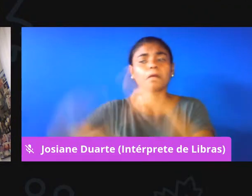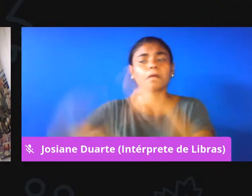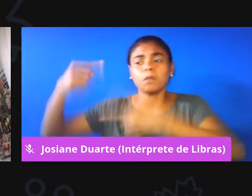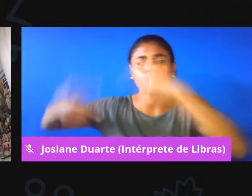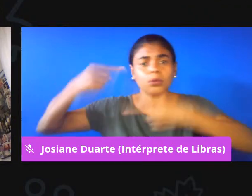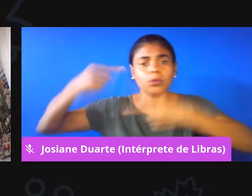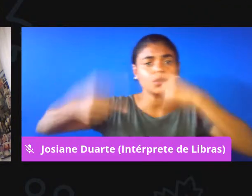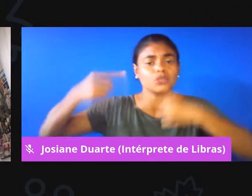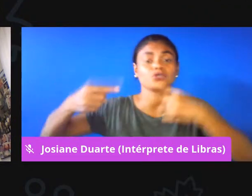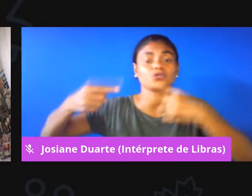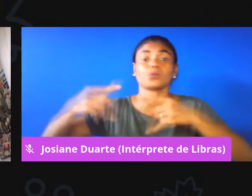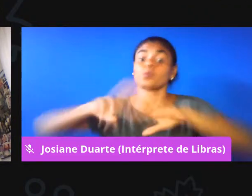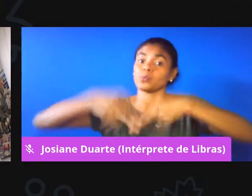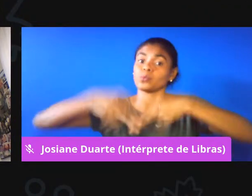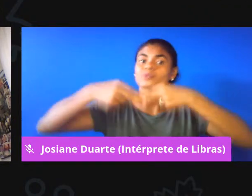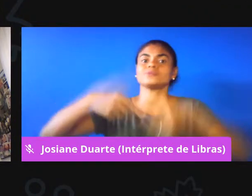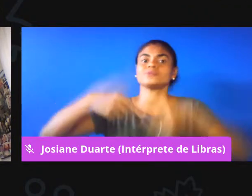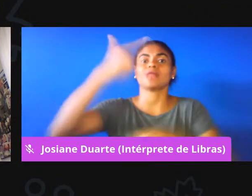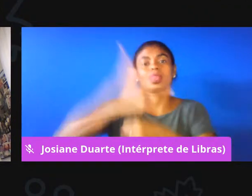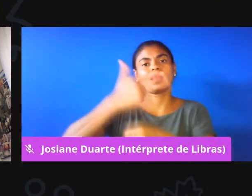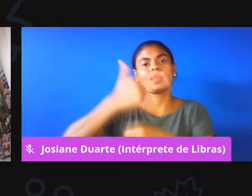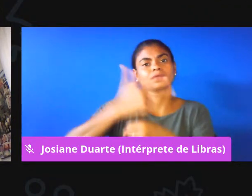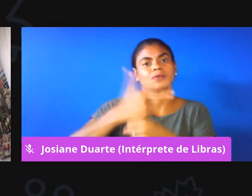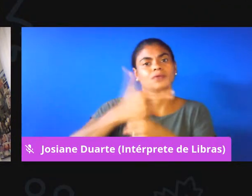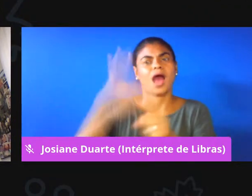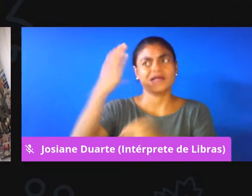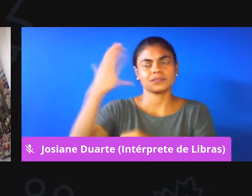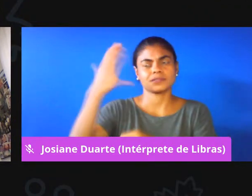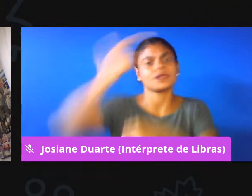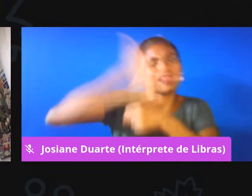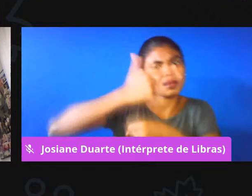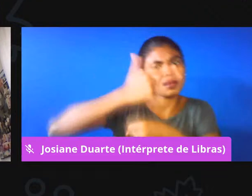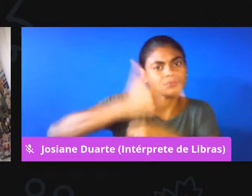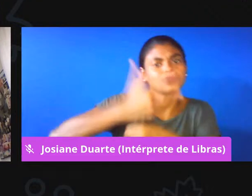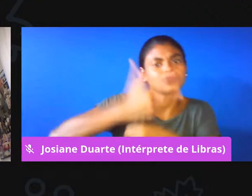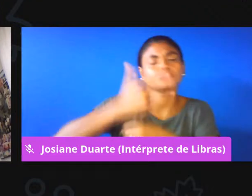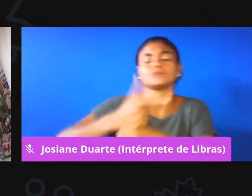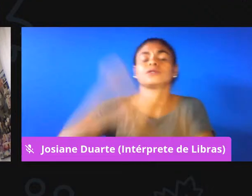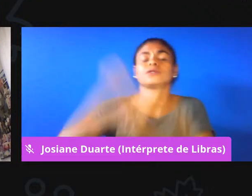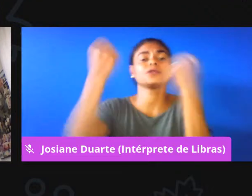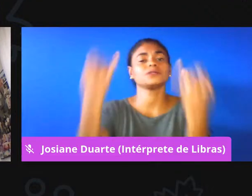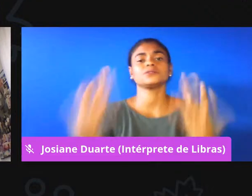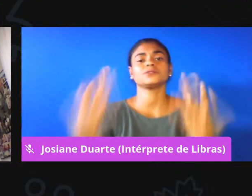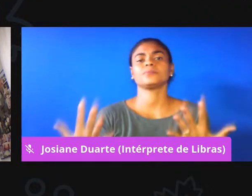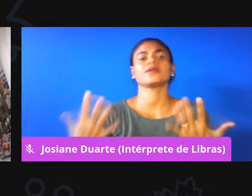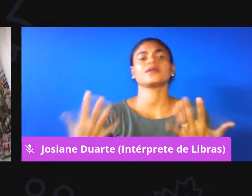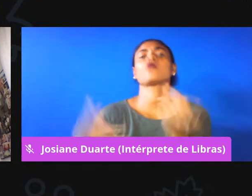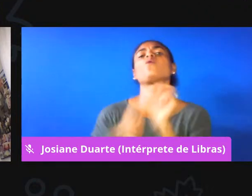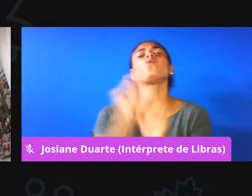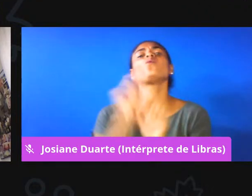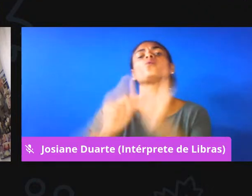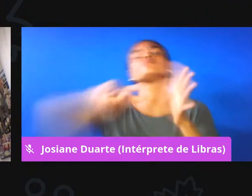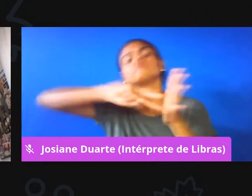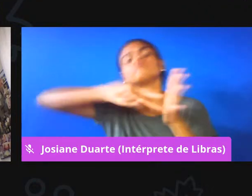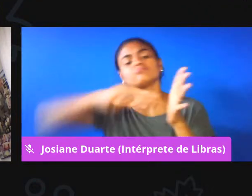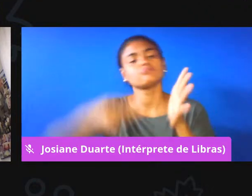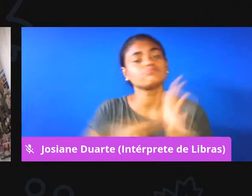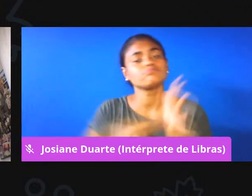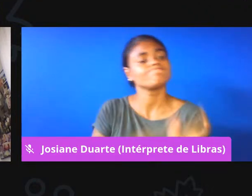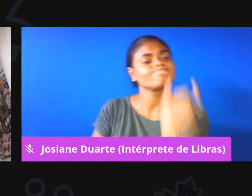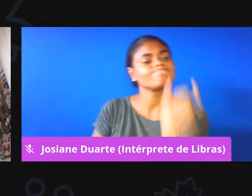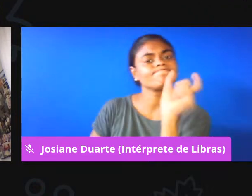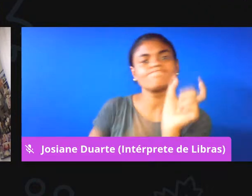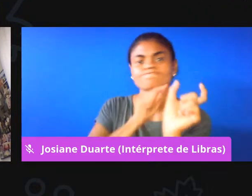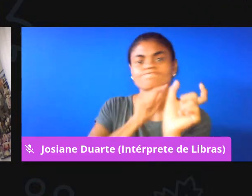cabe à lexicologia dizer cientificamente, em seus variados níveis, o que diz o léxico, ou seja, a sua